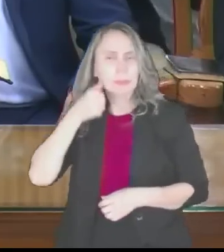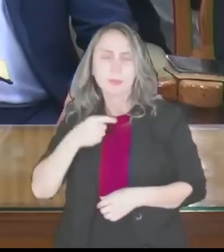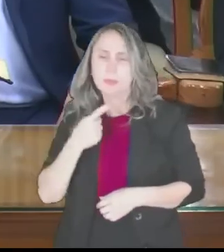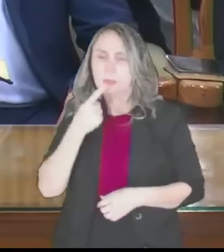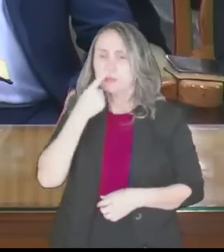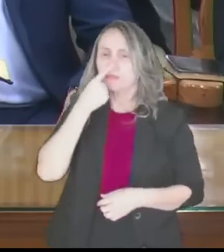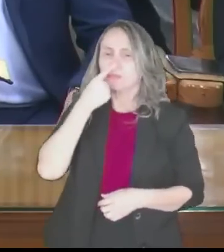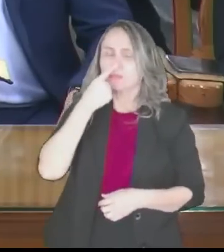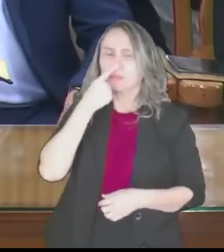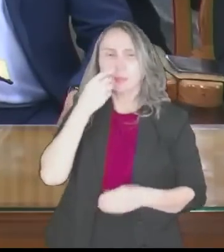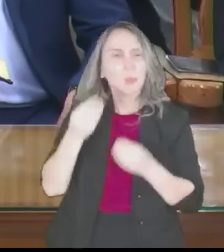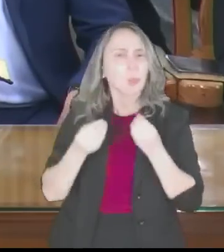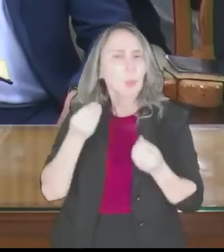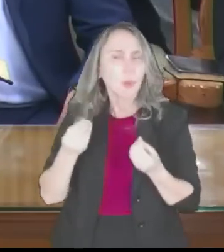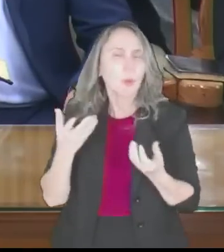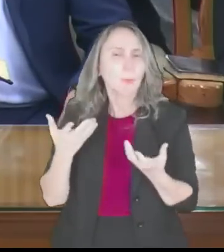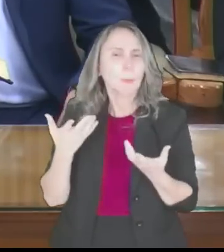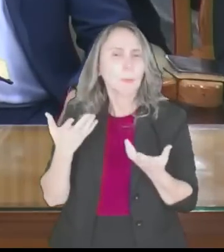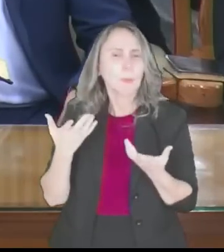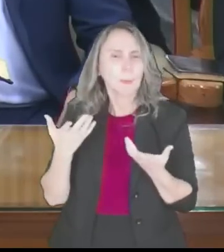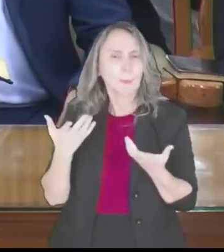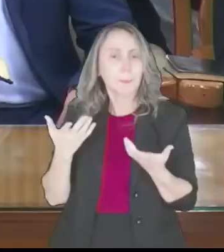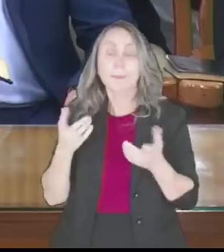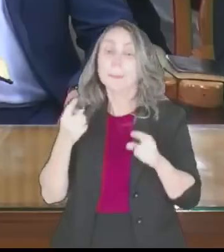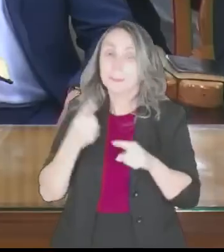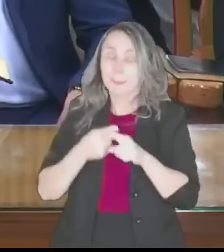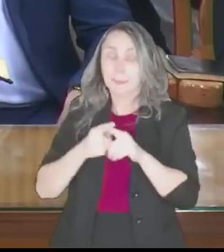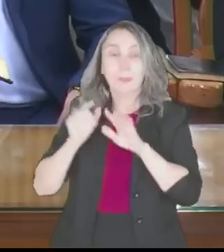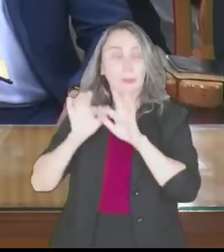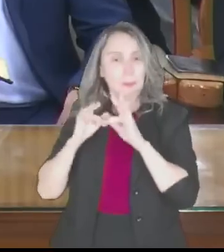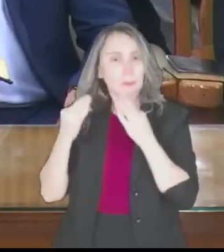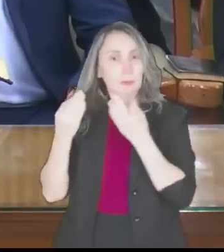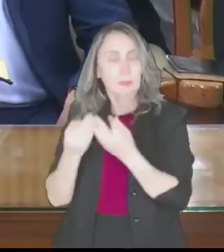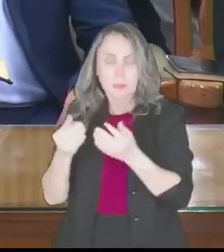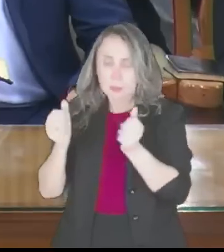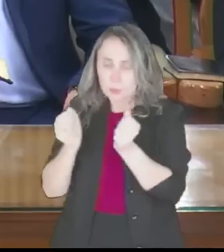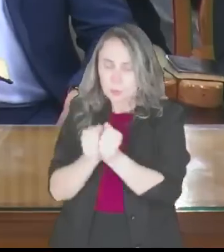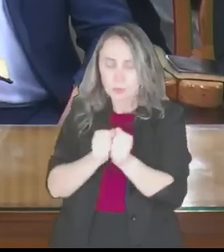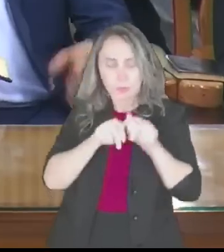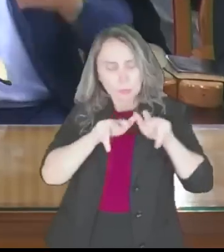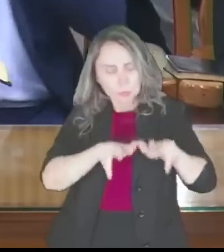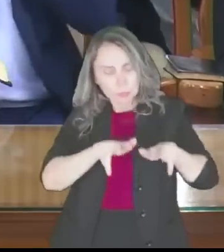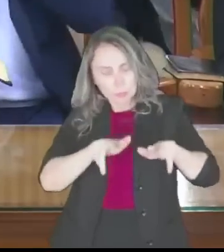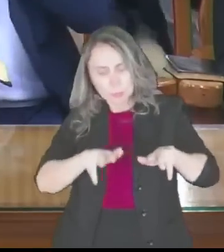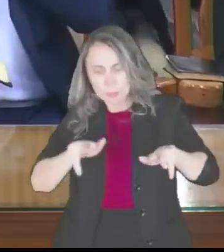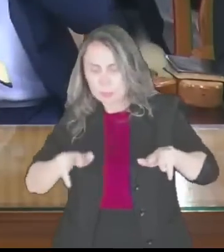dormiam juntas, pai, mãe e filhos. Você vai ver na parábola